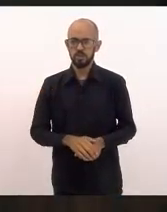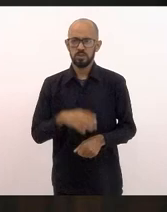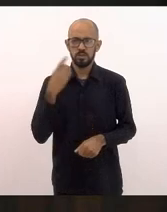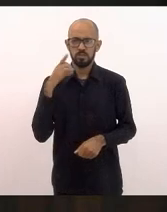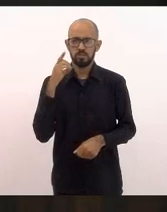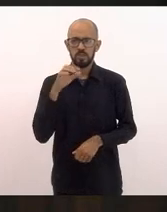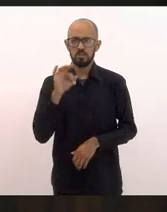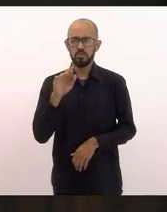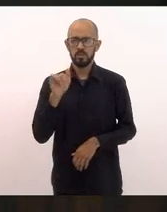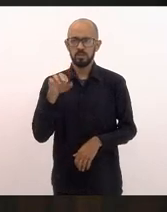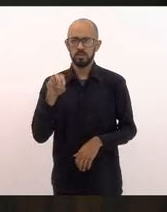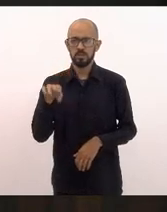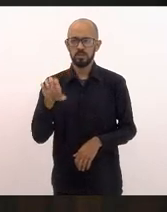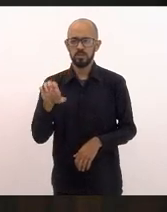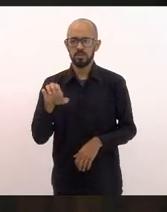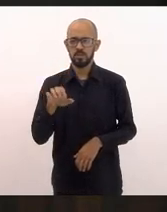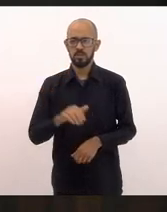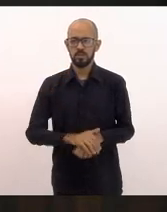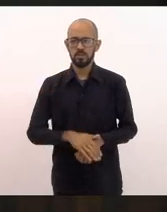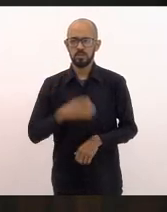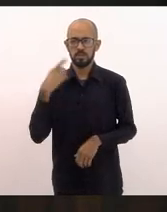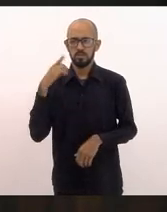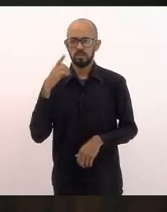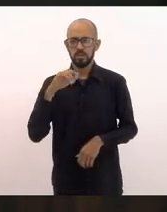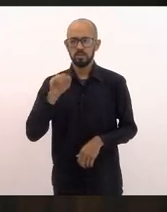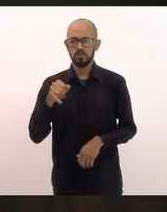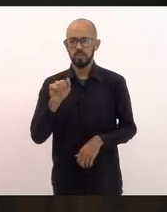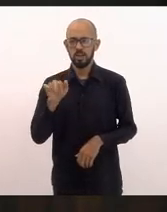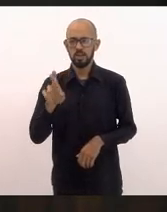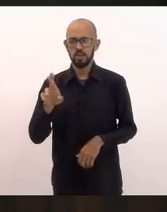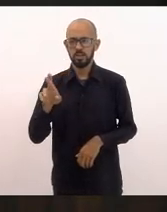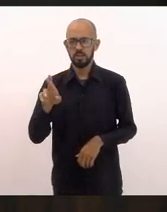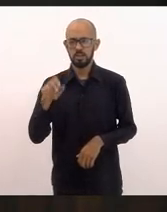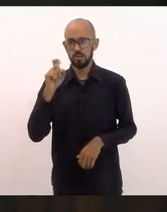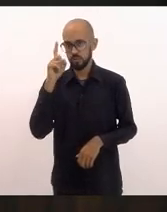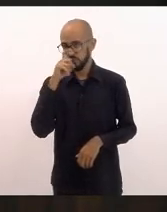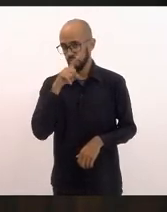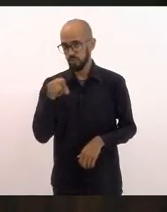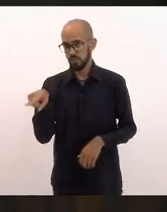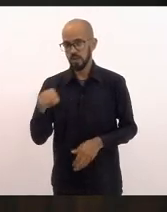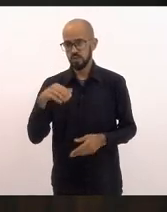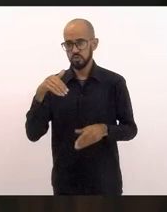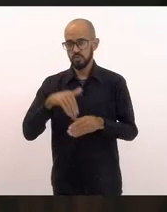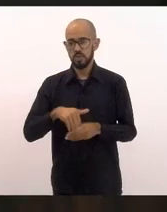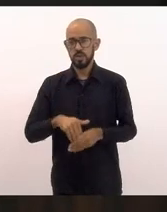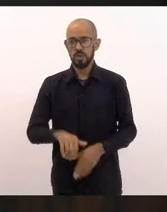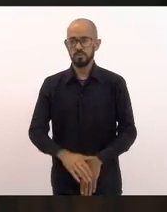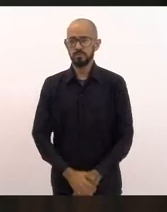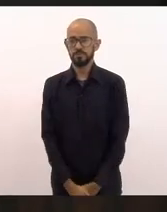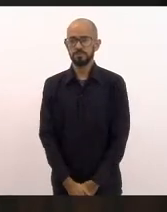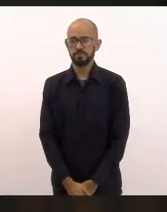Franciane Mota. Deputado Jari de Oliveira está com dificuldade de votação.